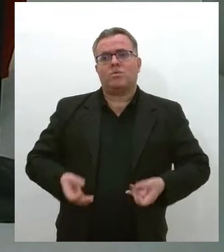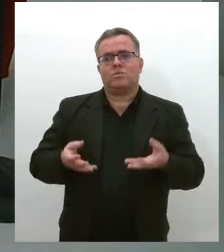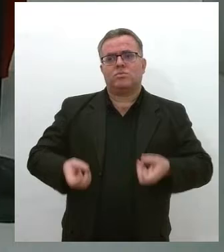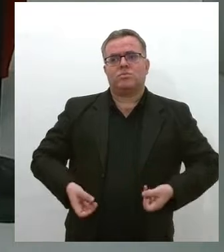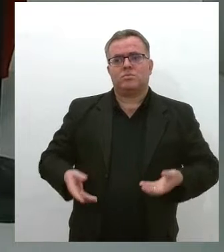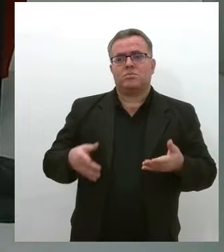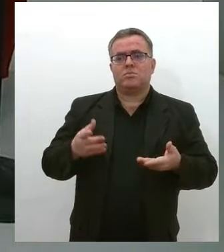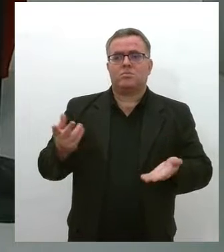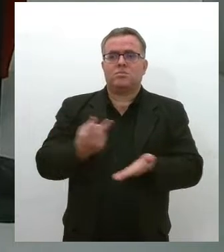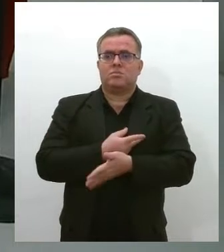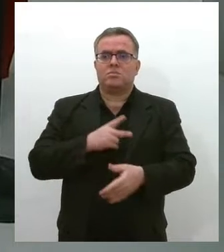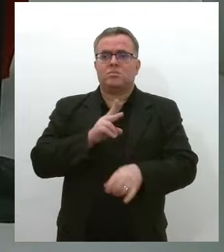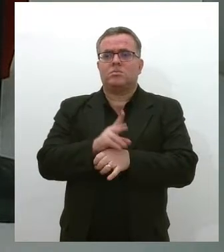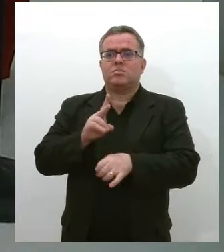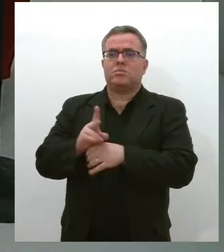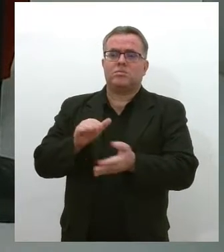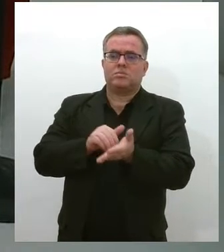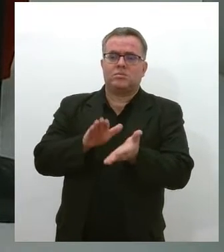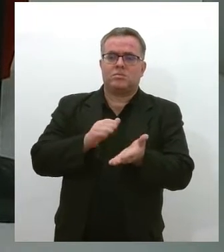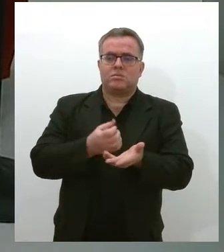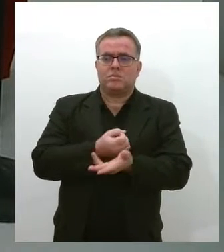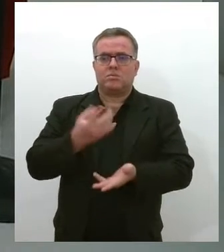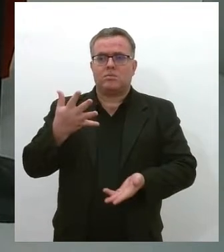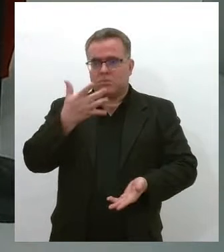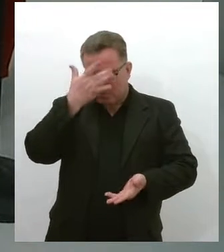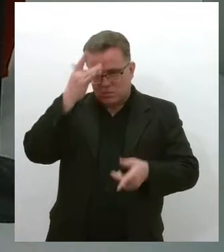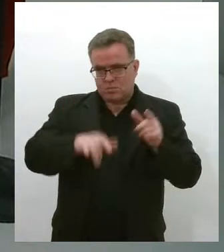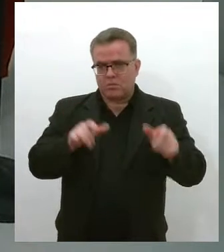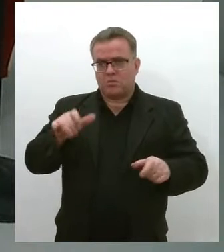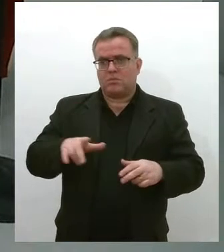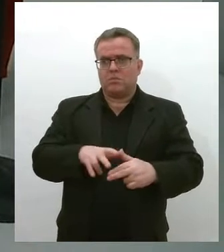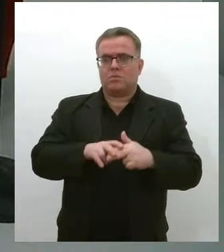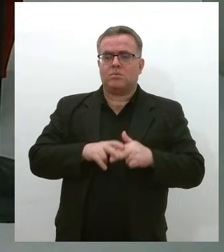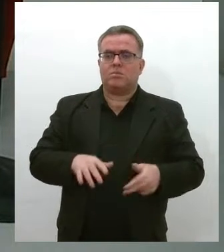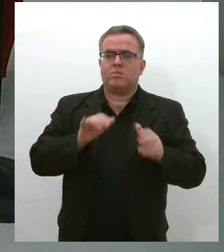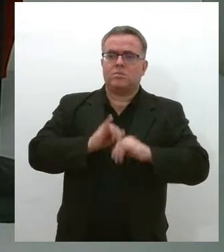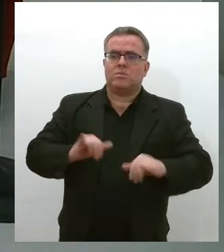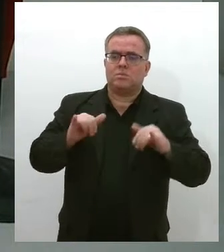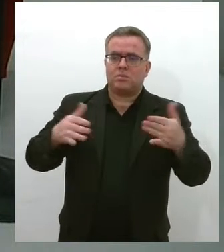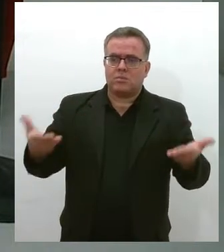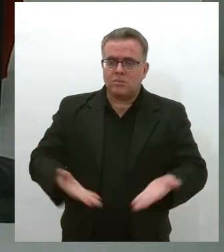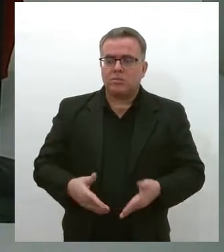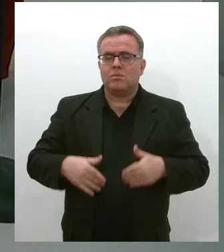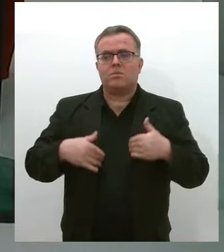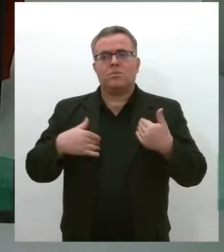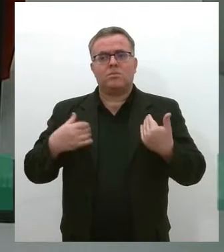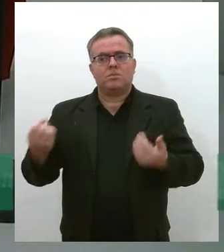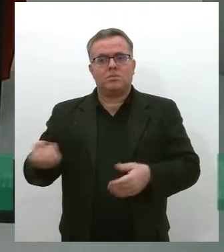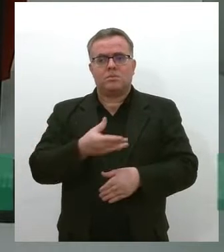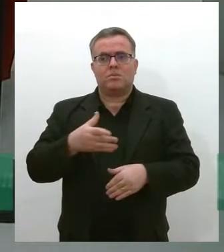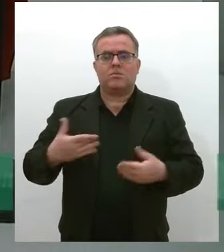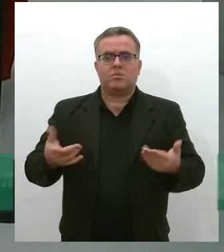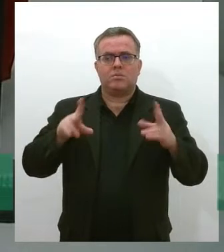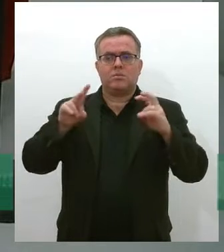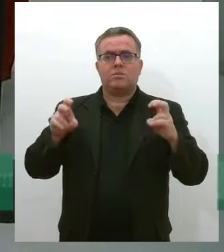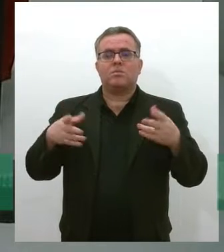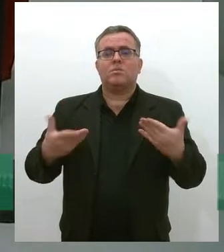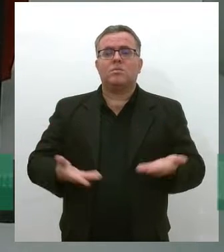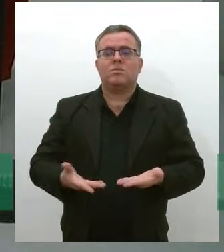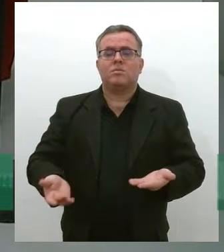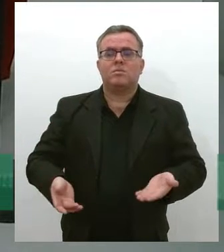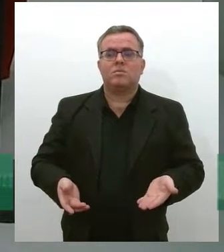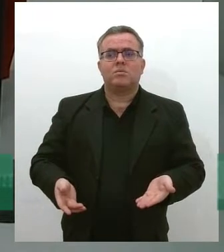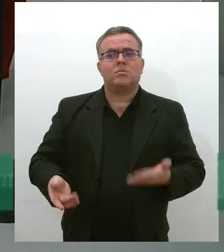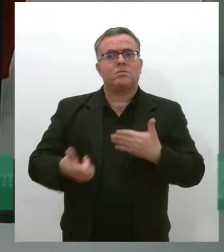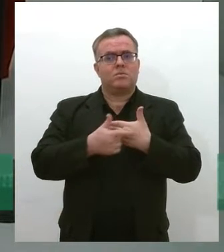de demissão em massa. Essa é a nossa atualização de hoje e agora vamos para o tema do programa. O papel do legislativo